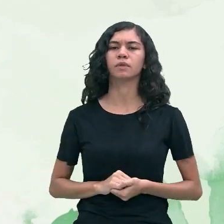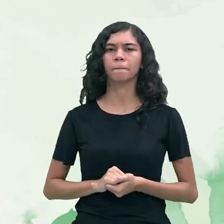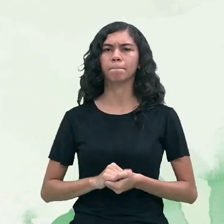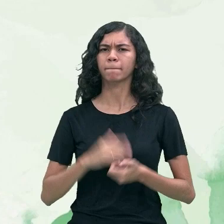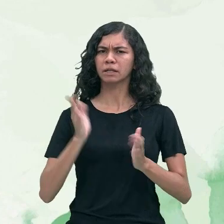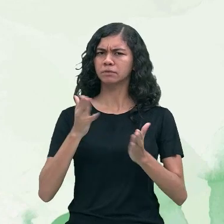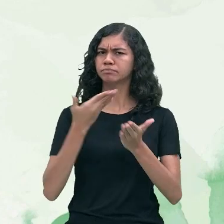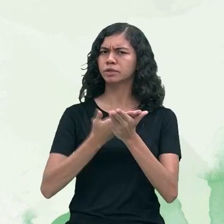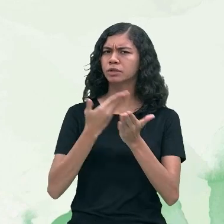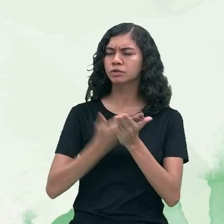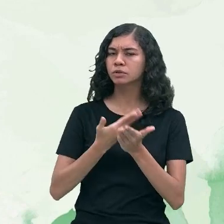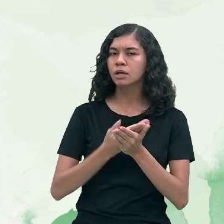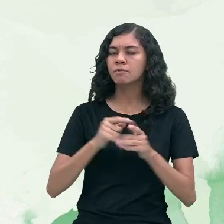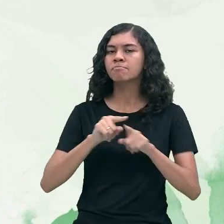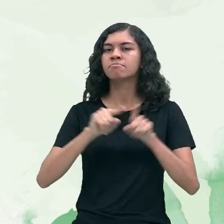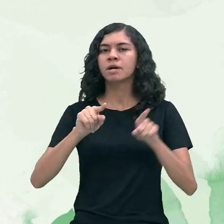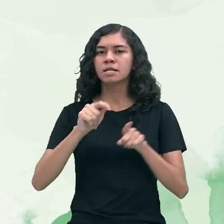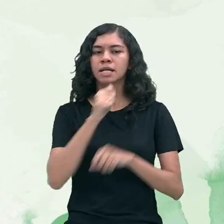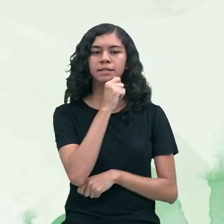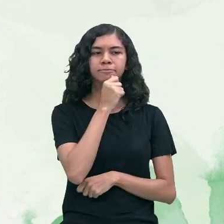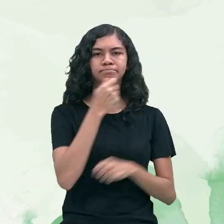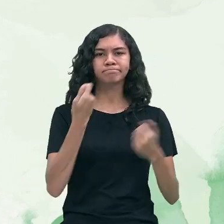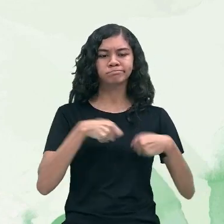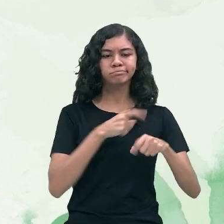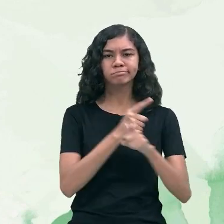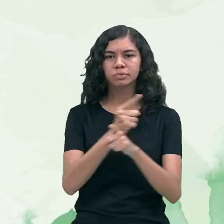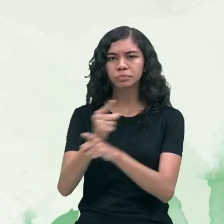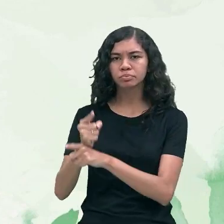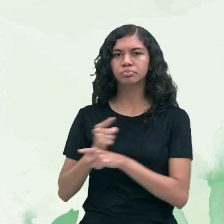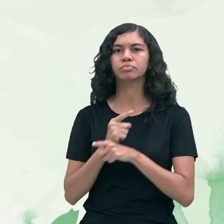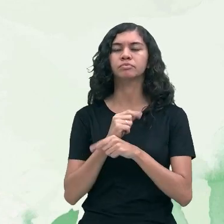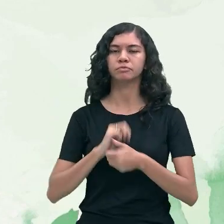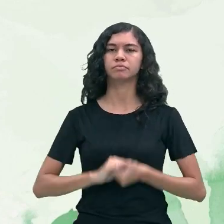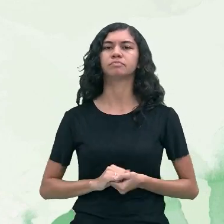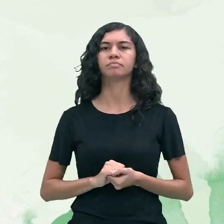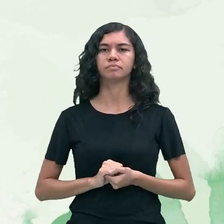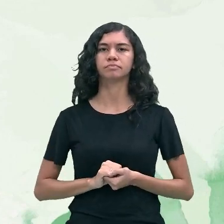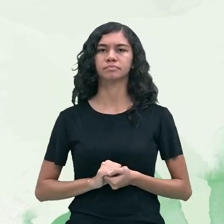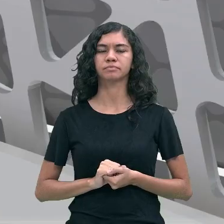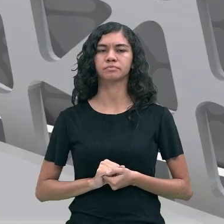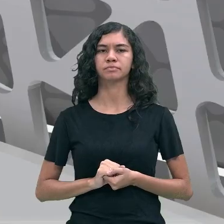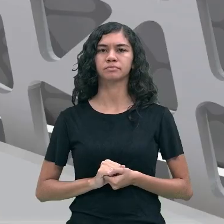estudados e aqueles que ainda precisam ser conhecidos.